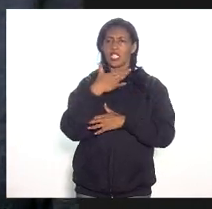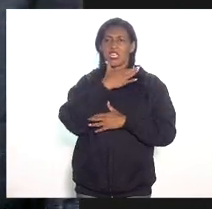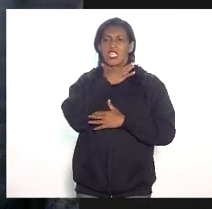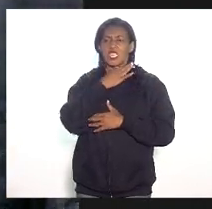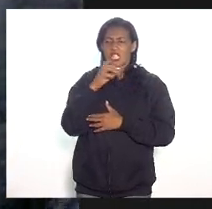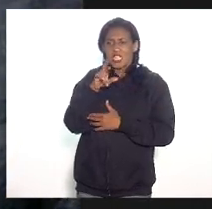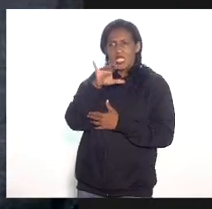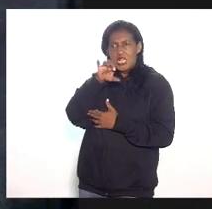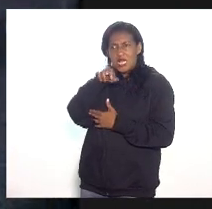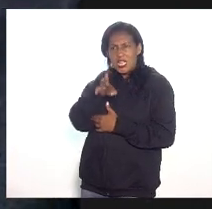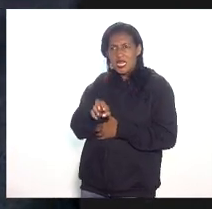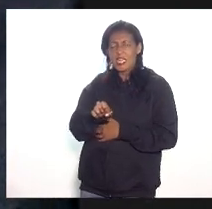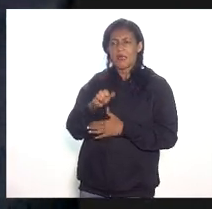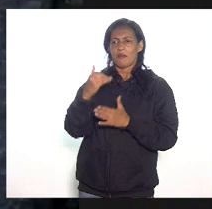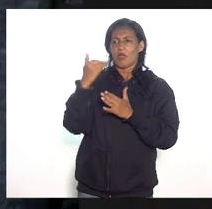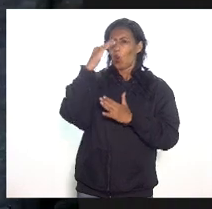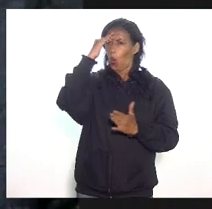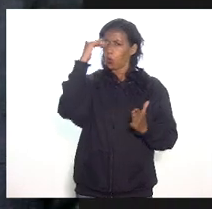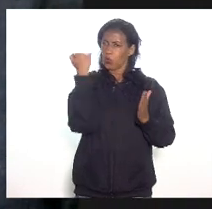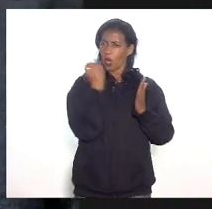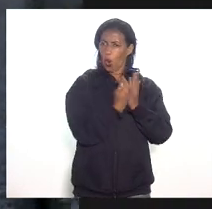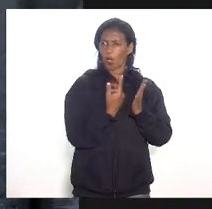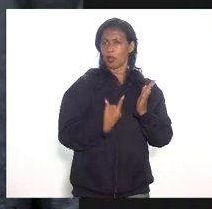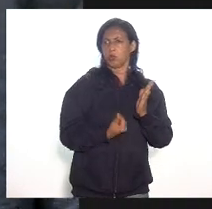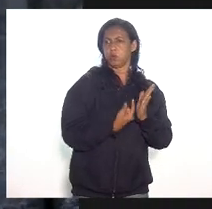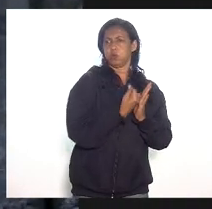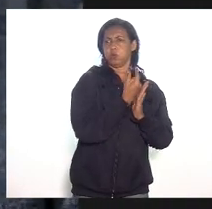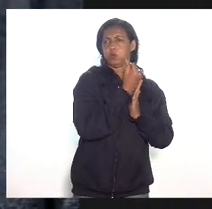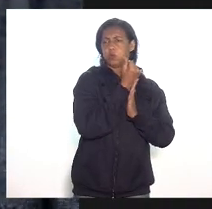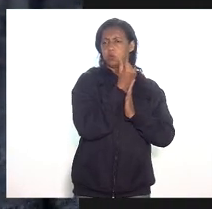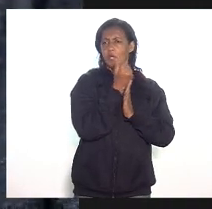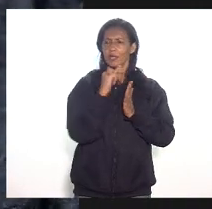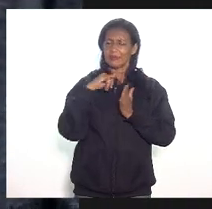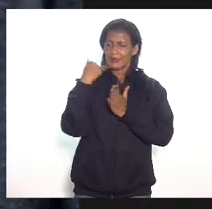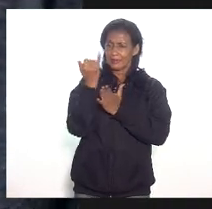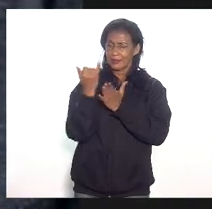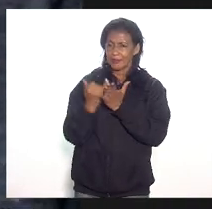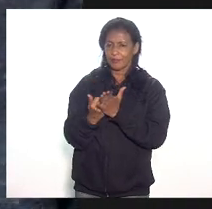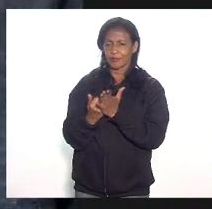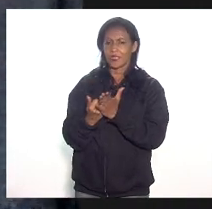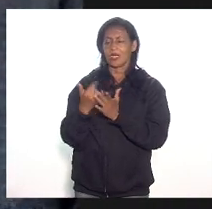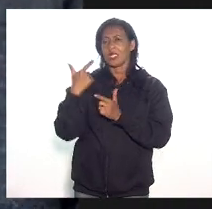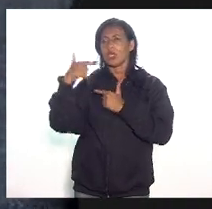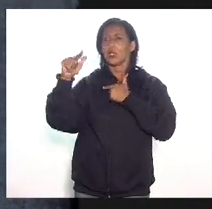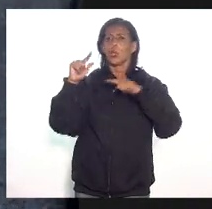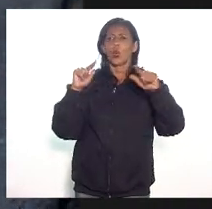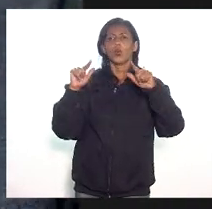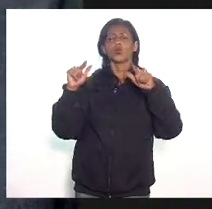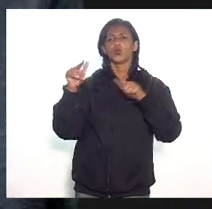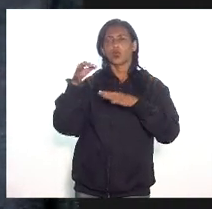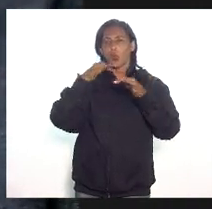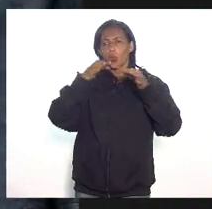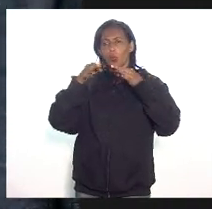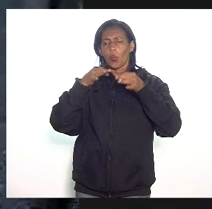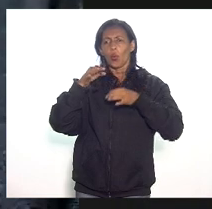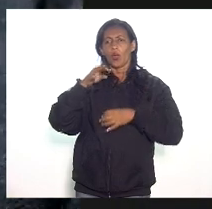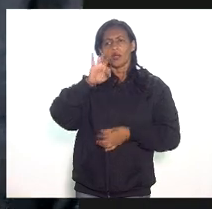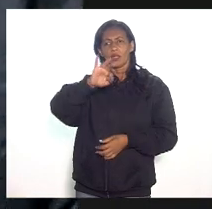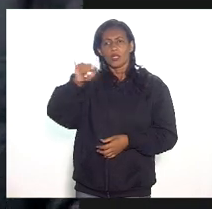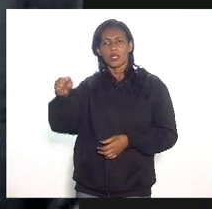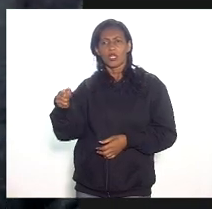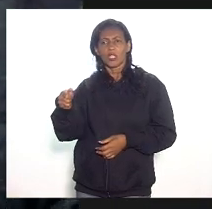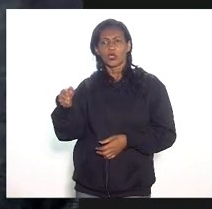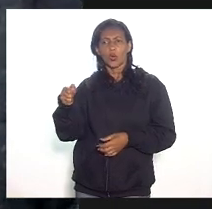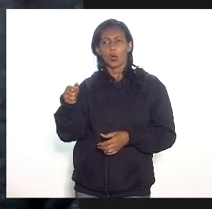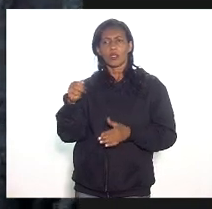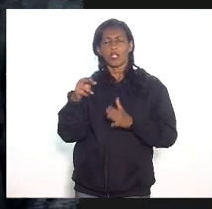licitatórios e contra a ordem financeira e tributária, além de litigantes contumazes e outras hipóteses em que o tribunal, através